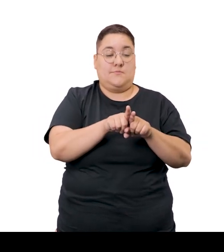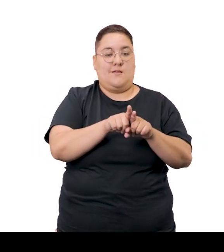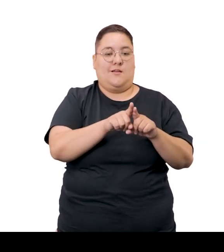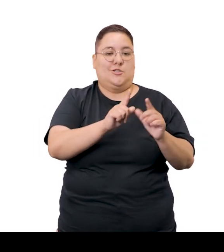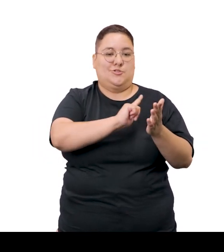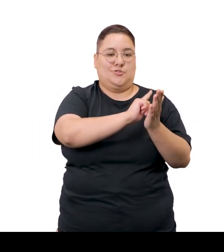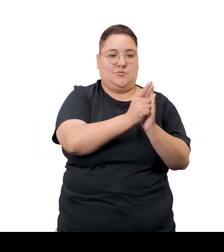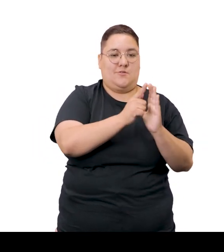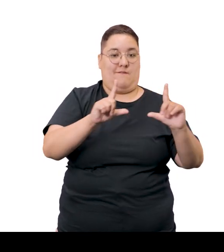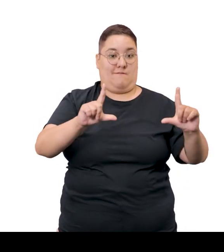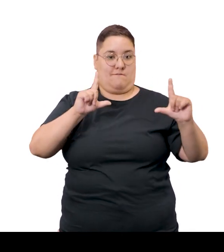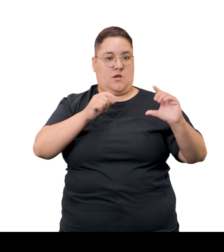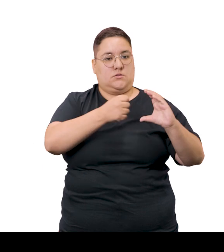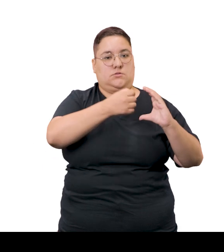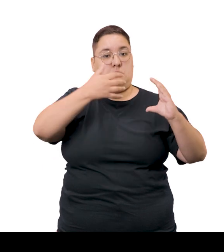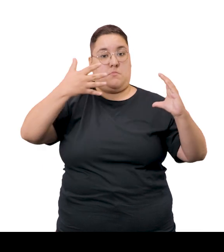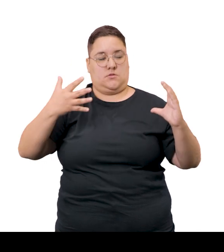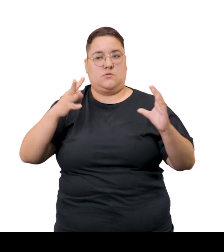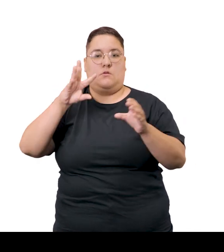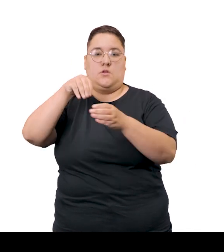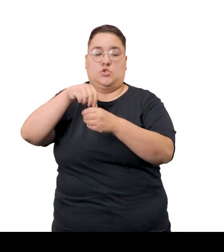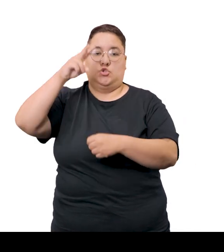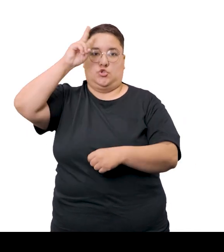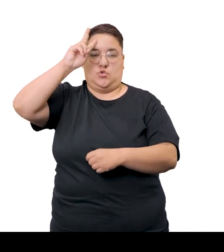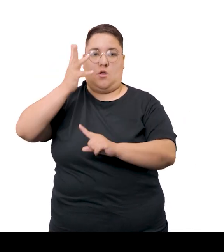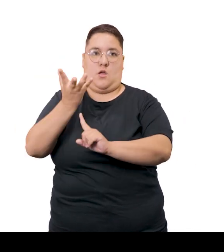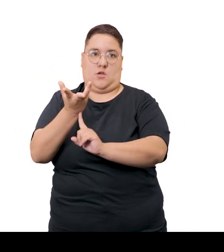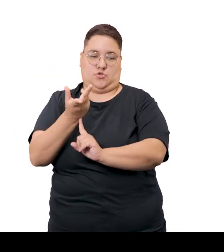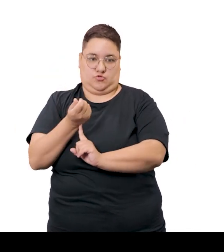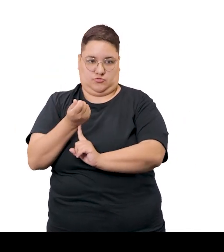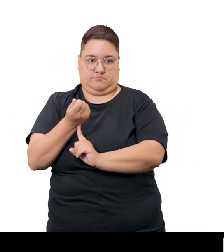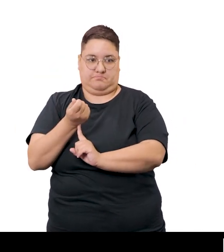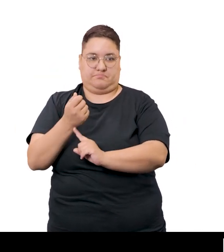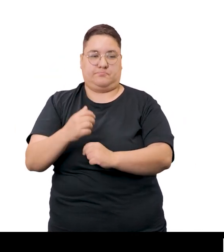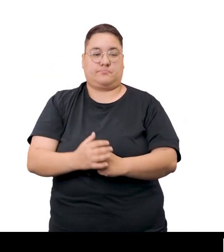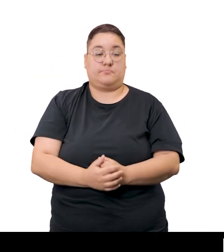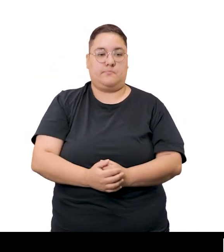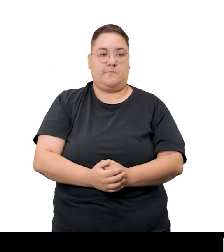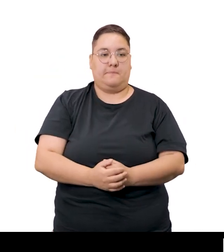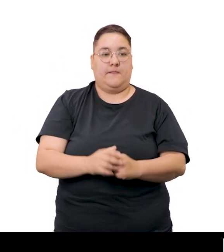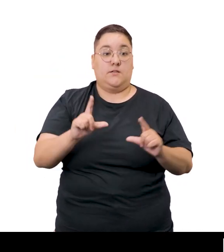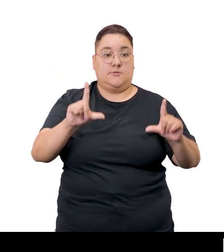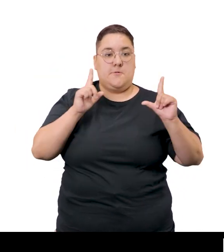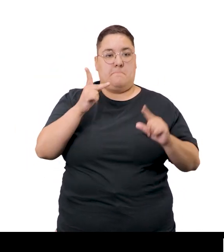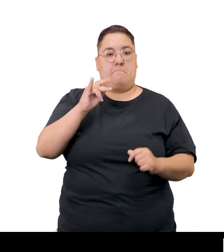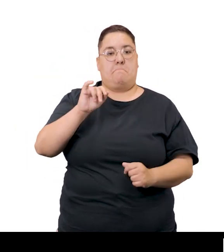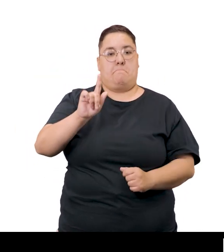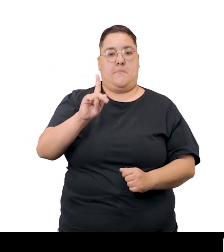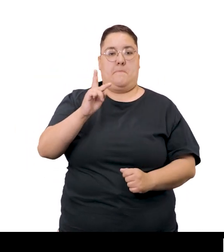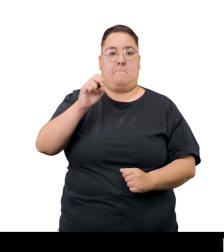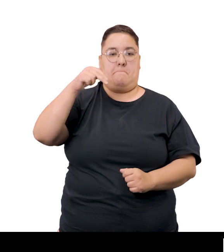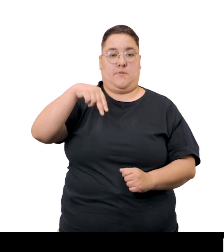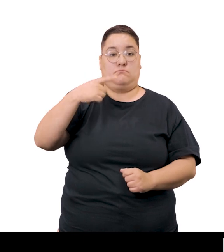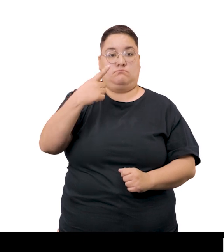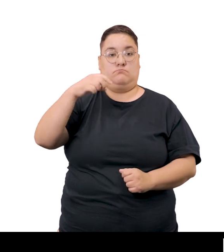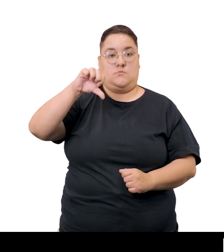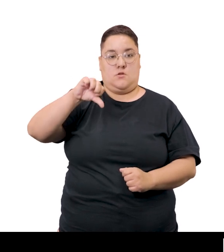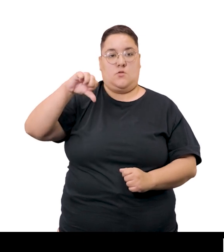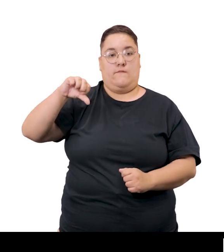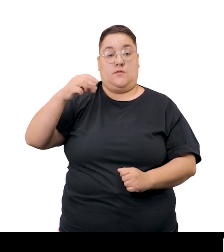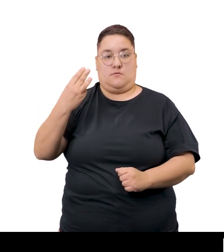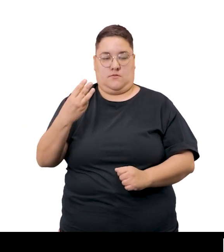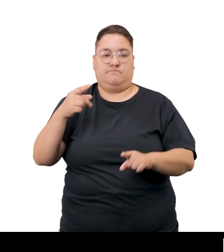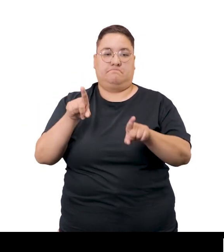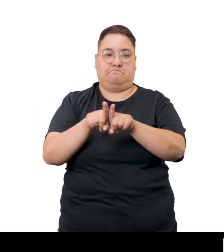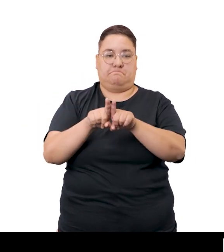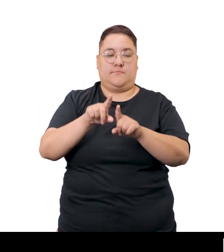do gênero retrato dentro da história da arte. Nos retratos Pigpen, de